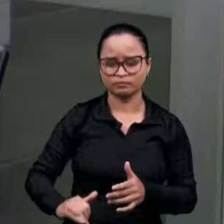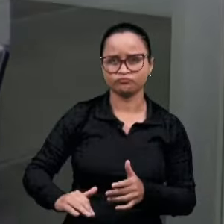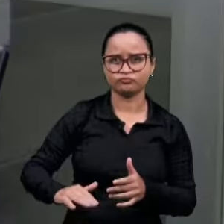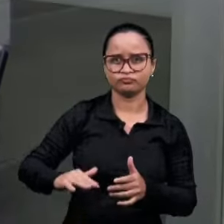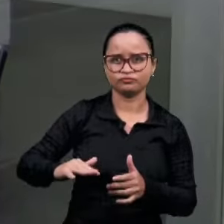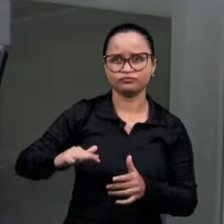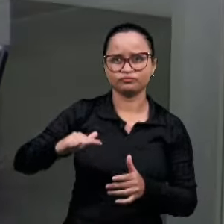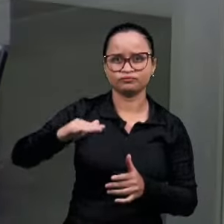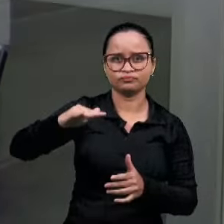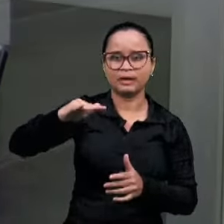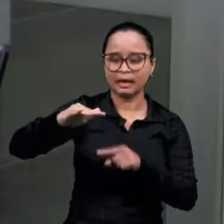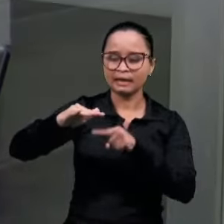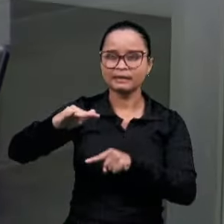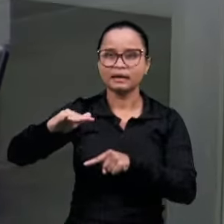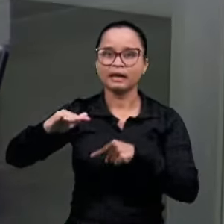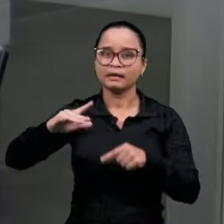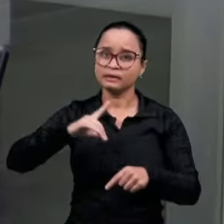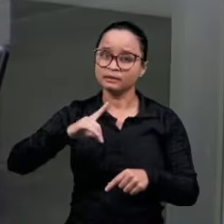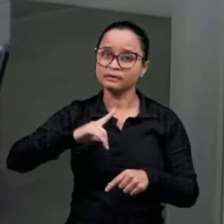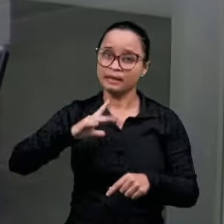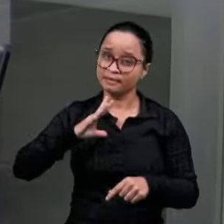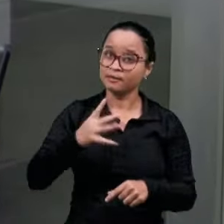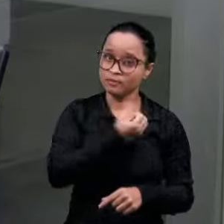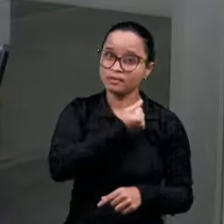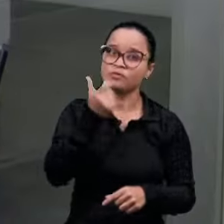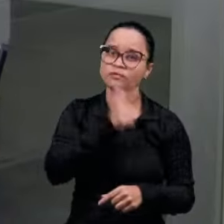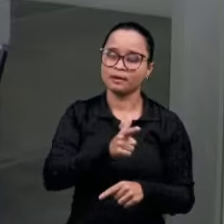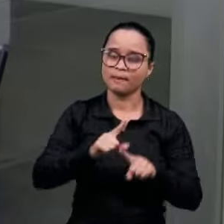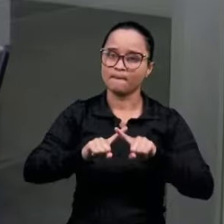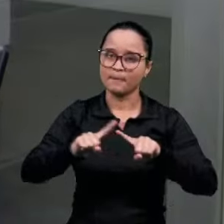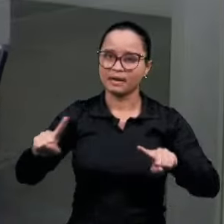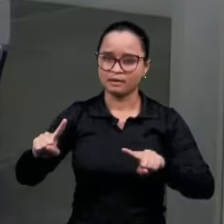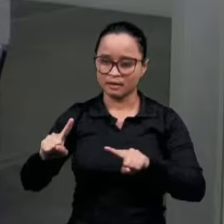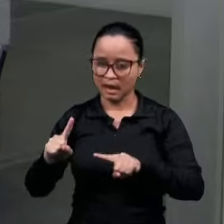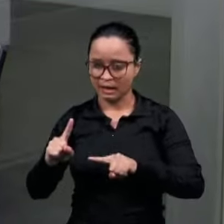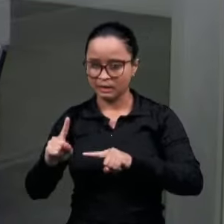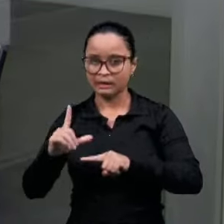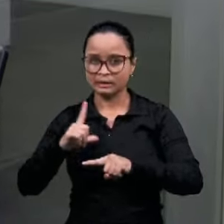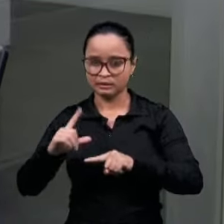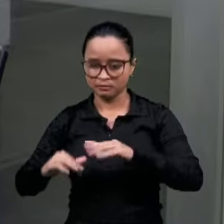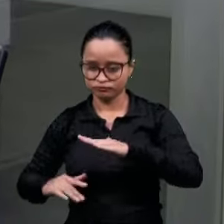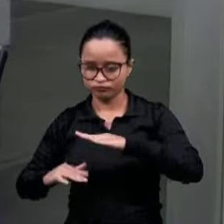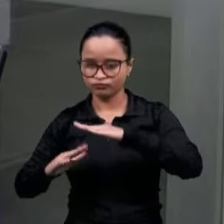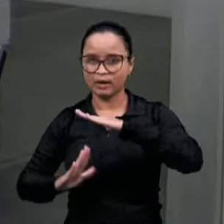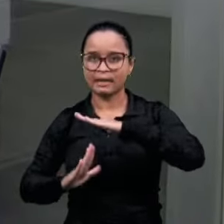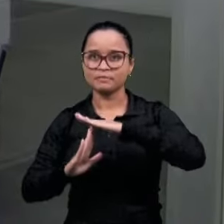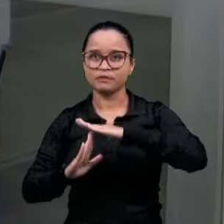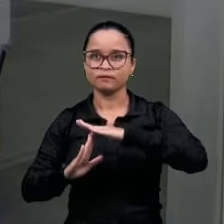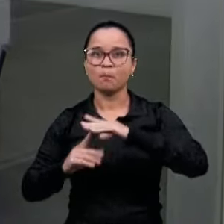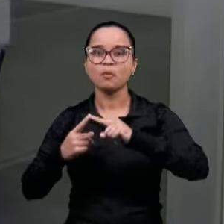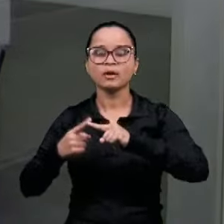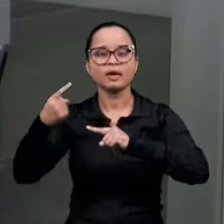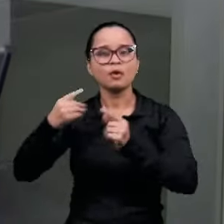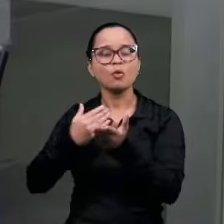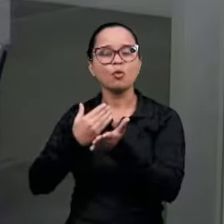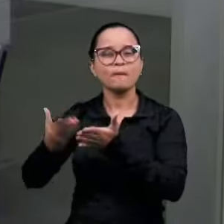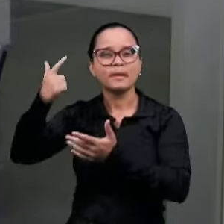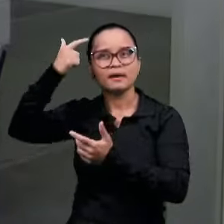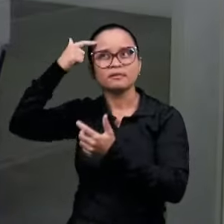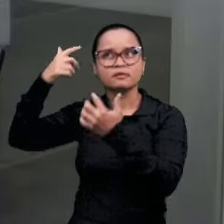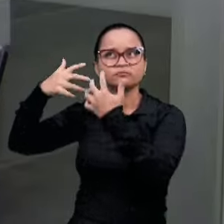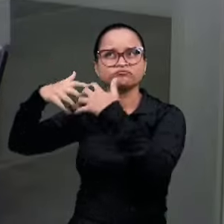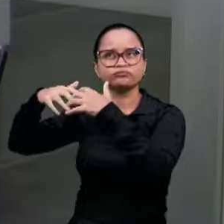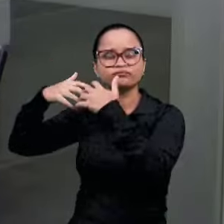salvação. Na inocência ela tem salvação, mas quando ela passa a ter o entendimento, aí ela precisa